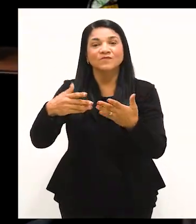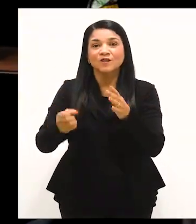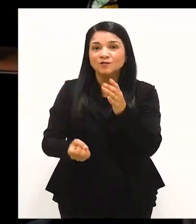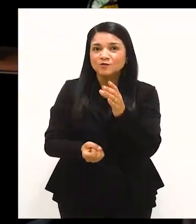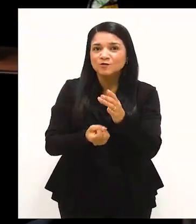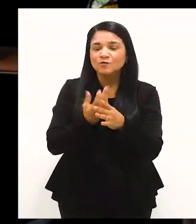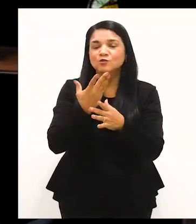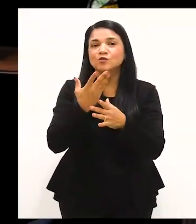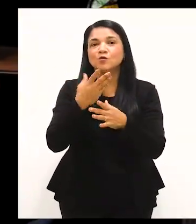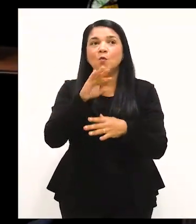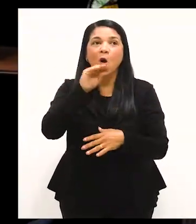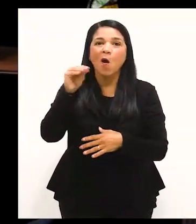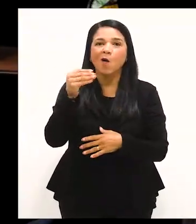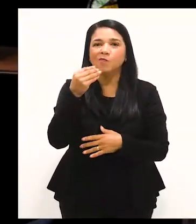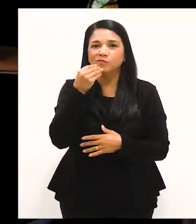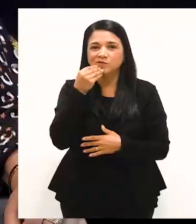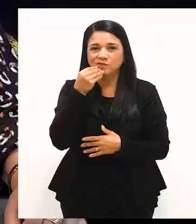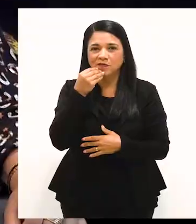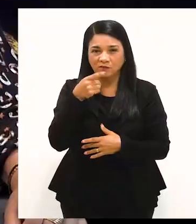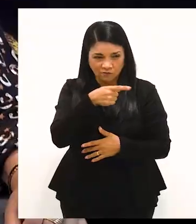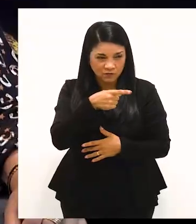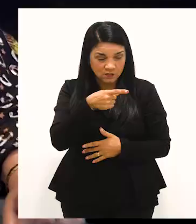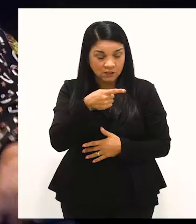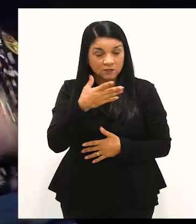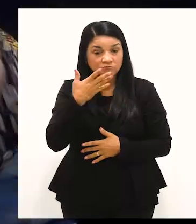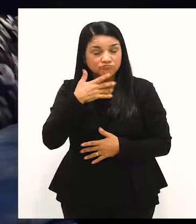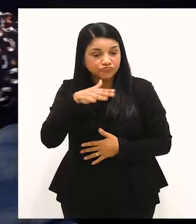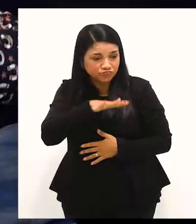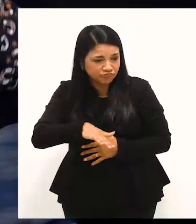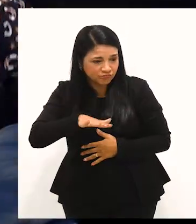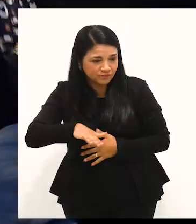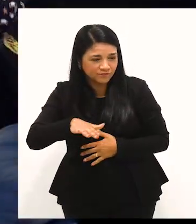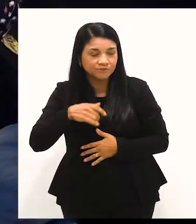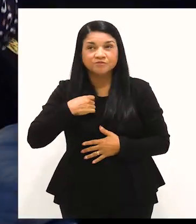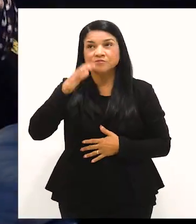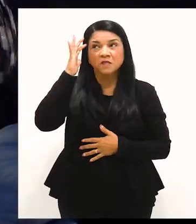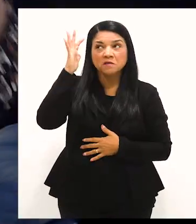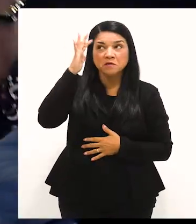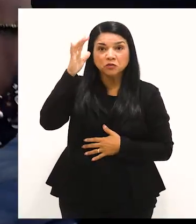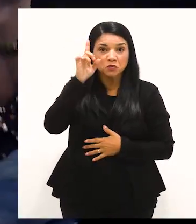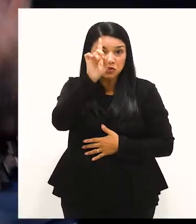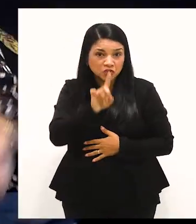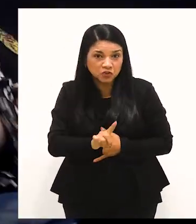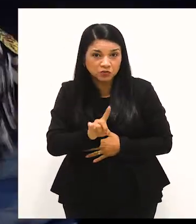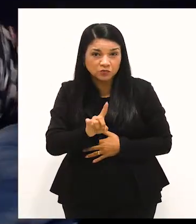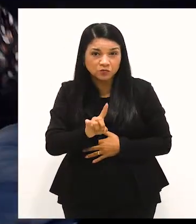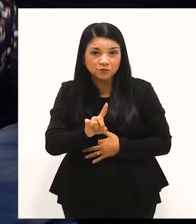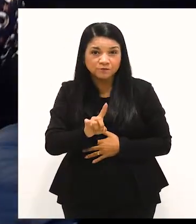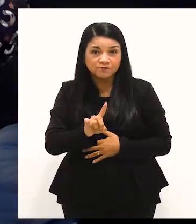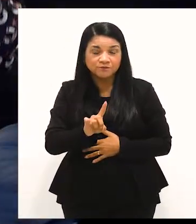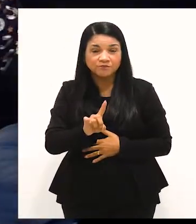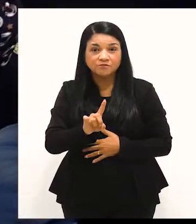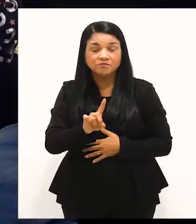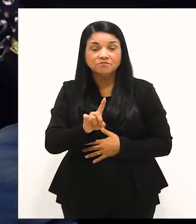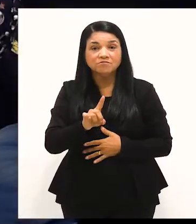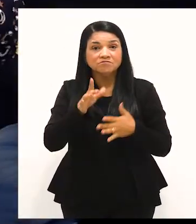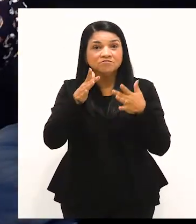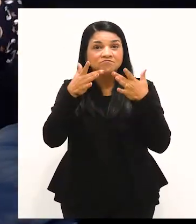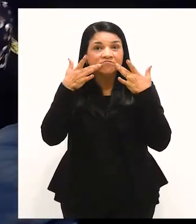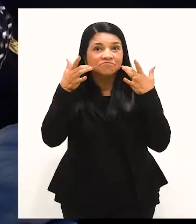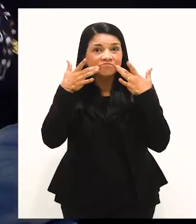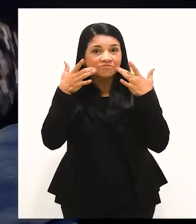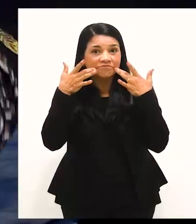quando surgiu. Eu tive uma oportunidade... Assim, criança, desculpe. Você imaginou um dia ser o diretor, ser a pessoa